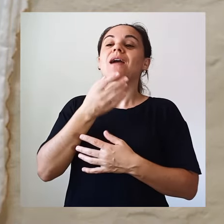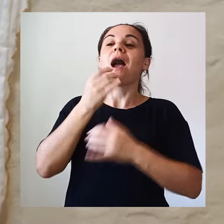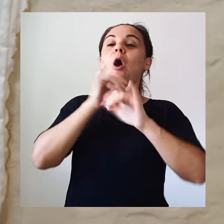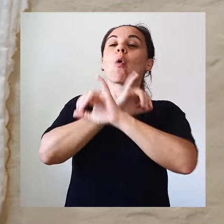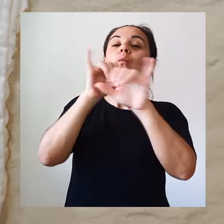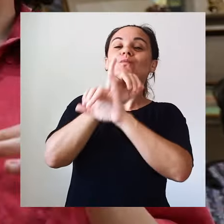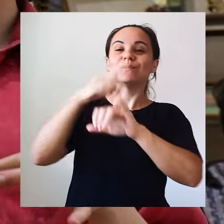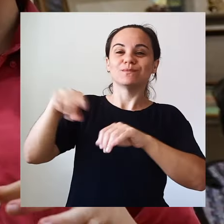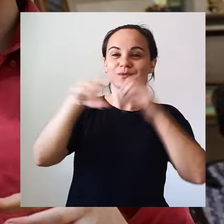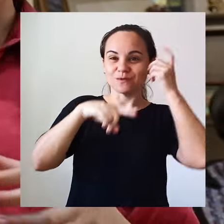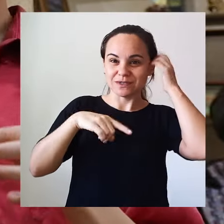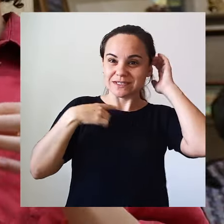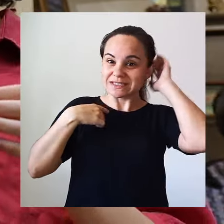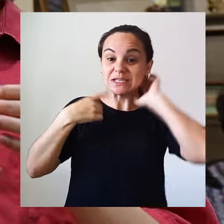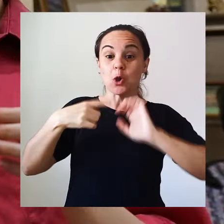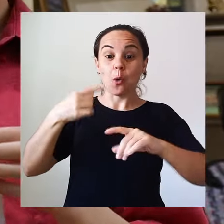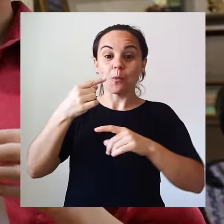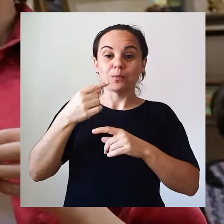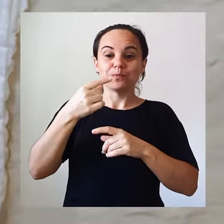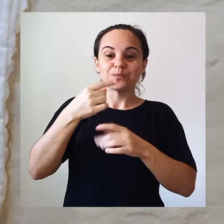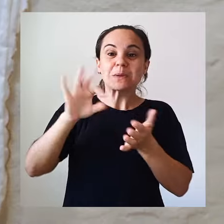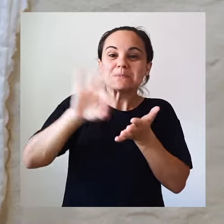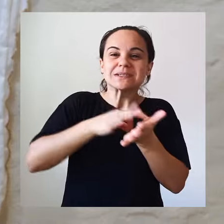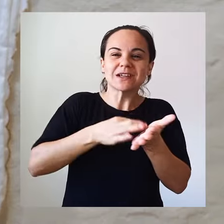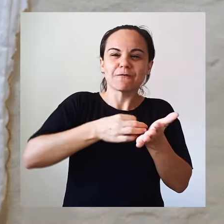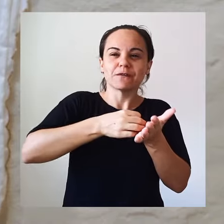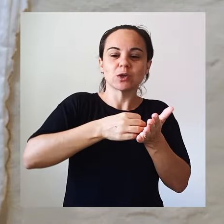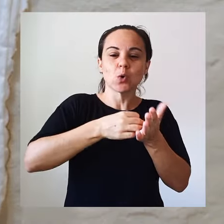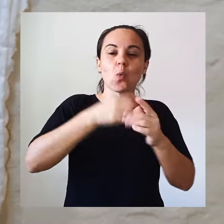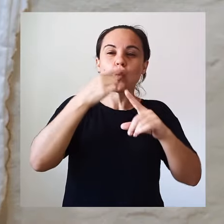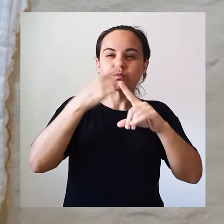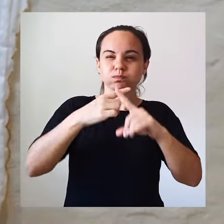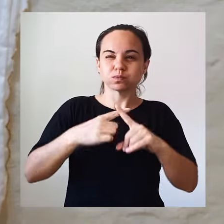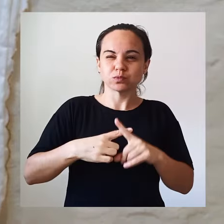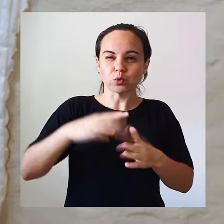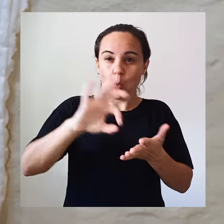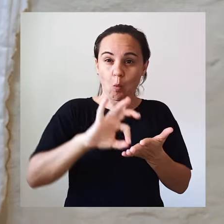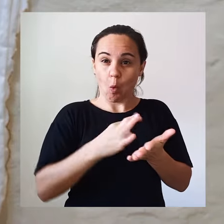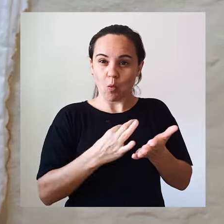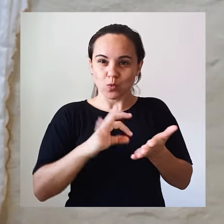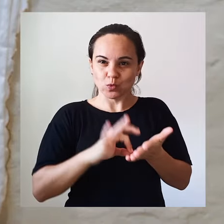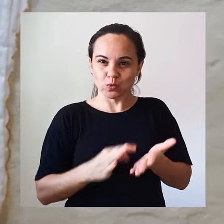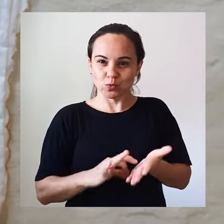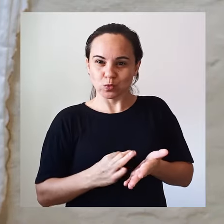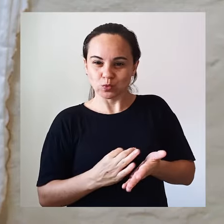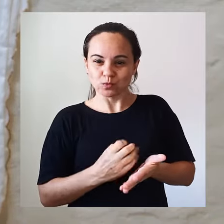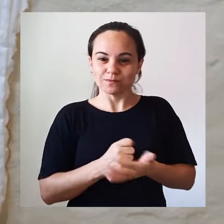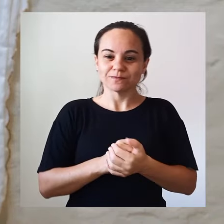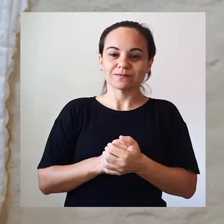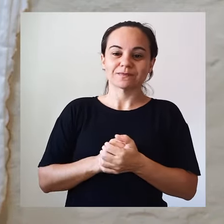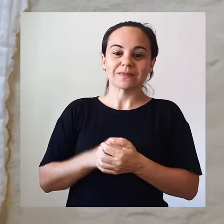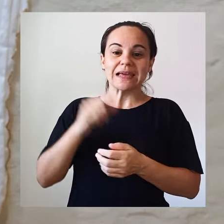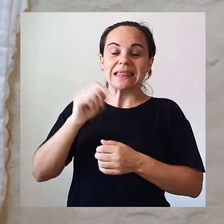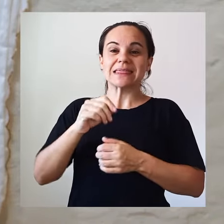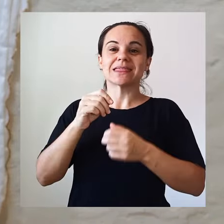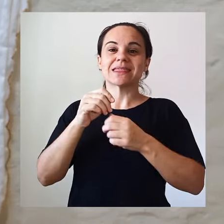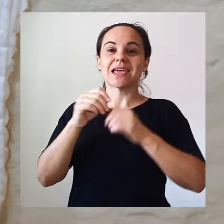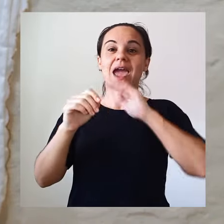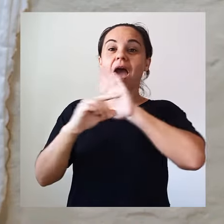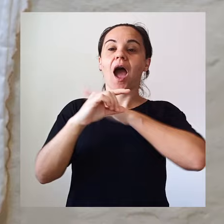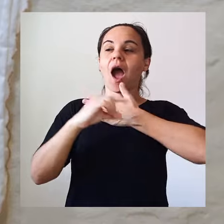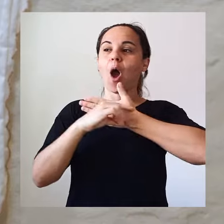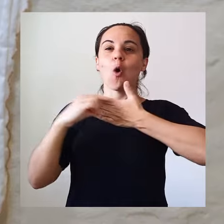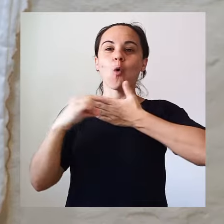num concurso. Bate! Isso, num concurso de autores de